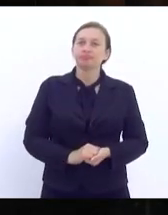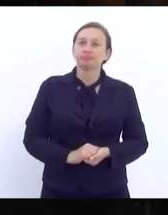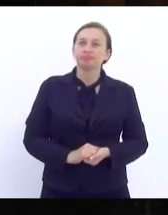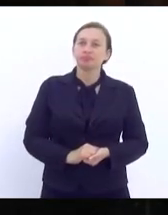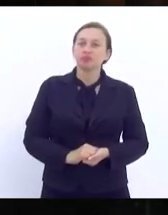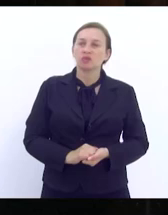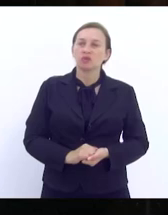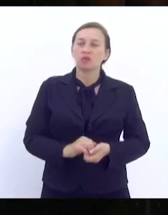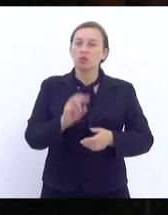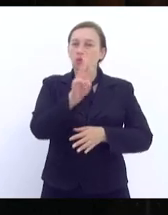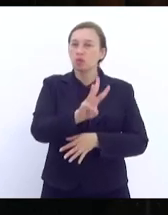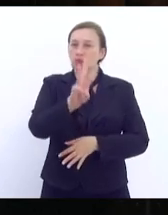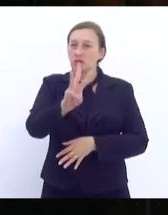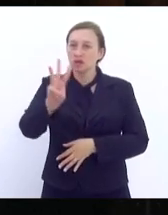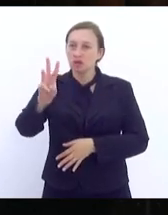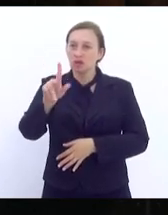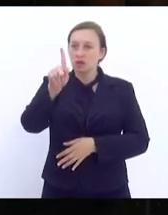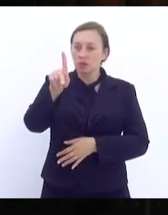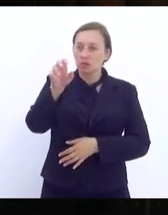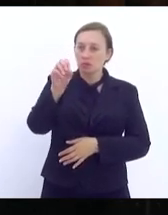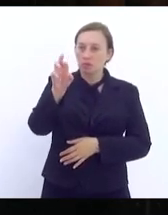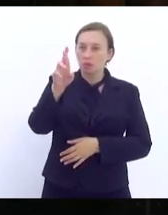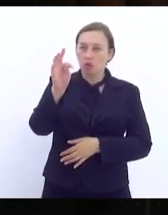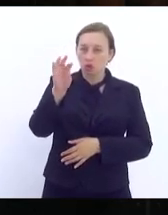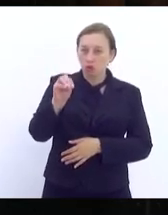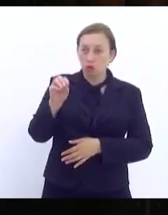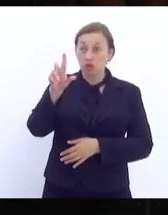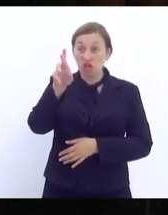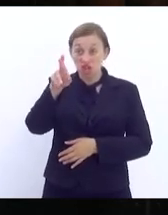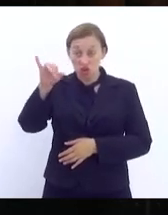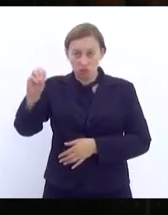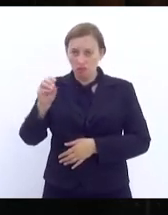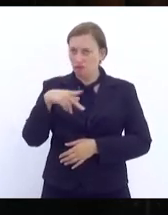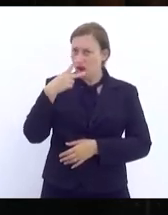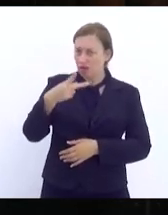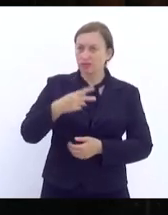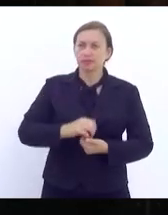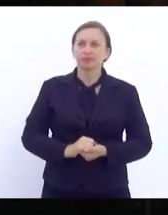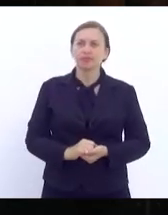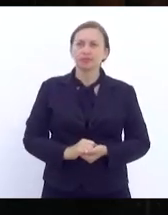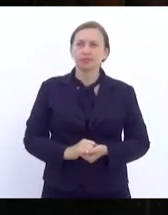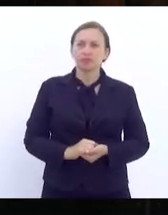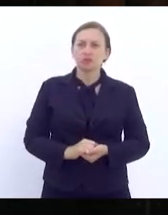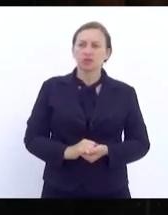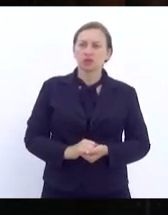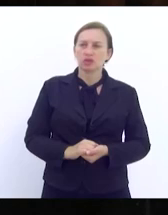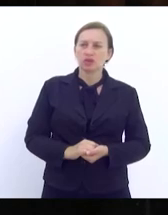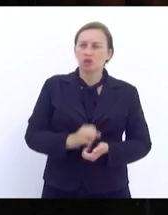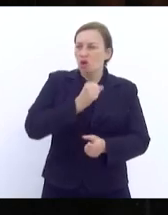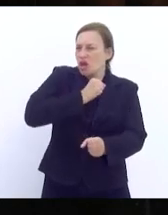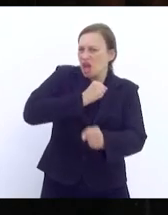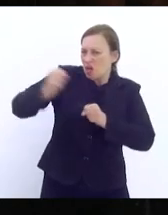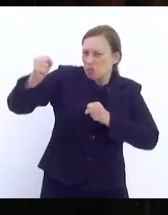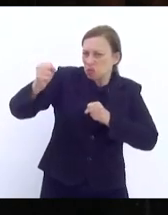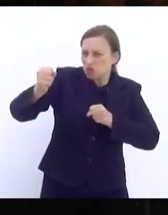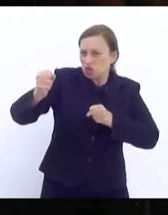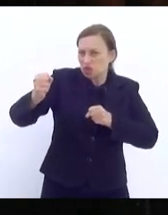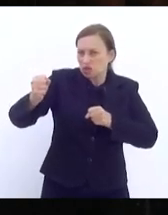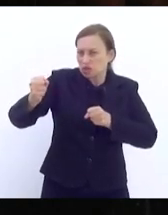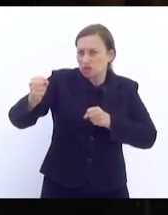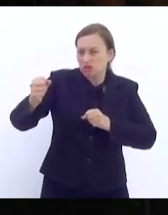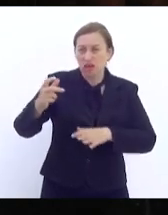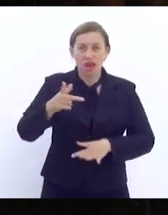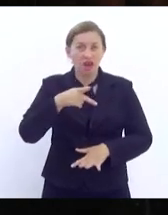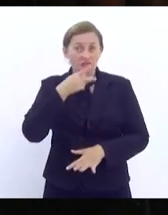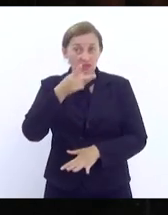no site da porto Rio dizendo que repudia veementemente as